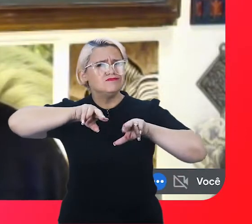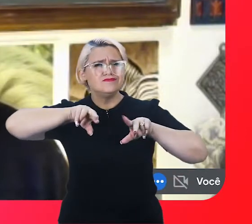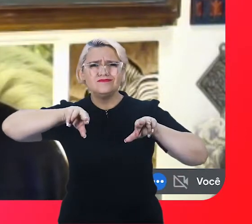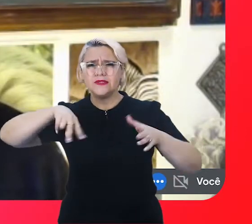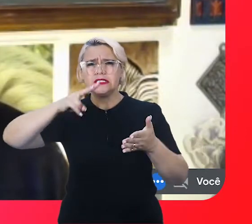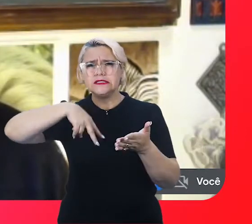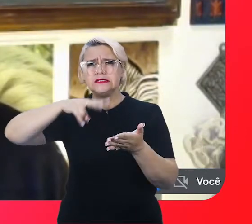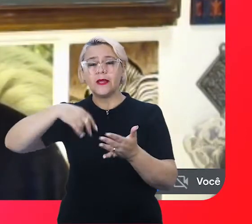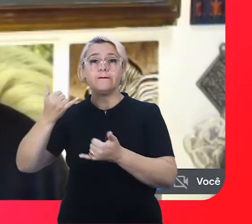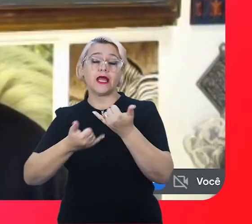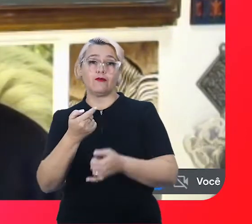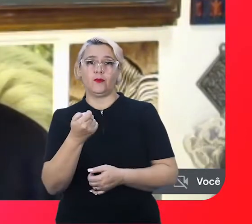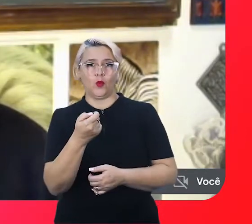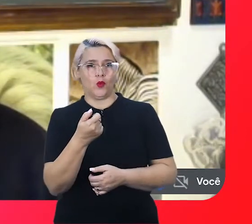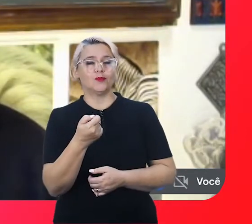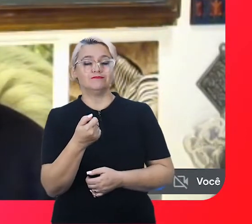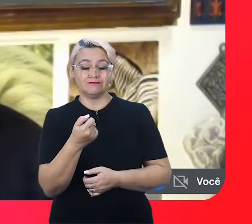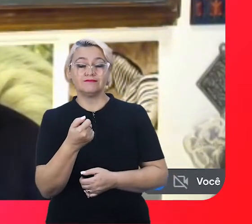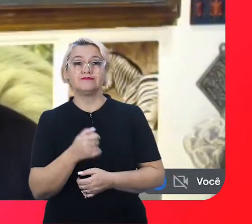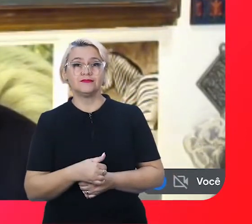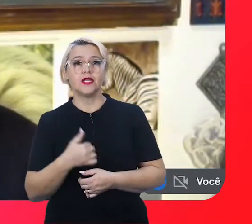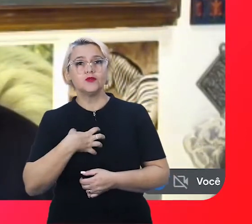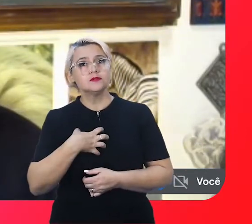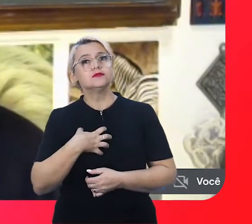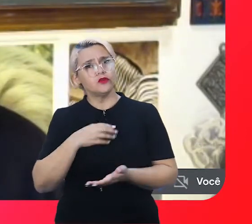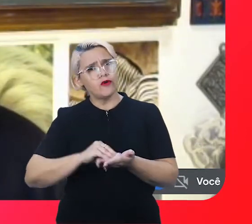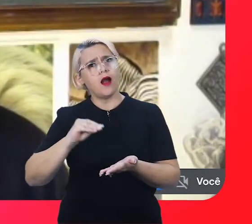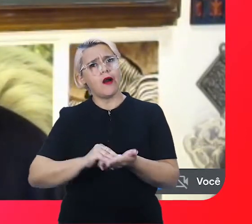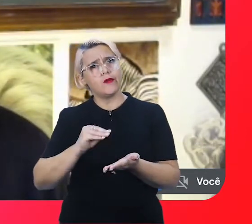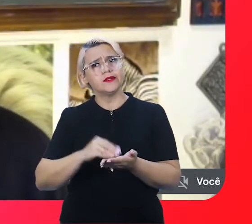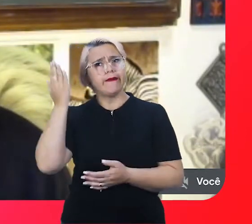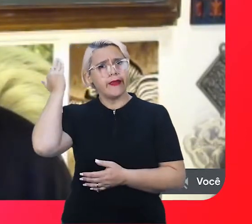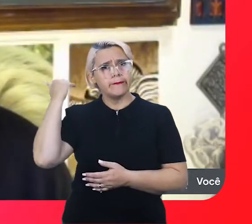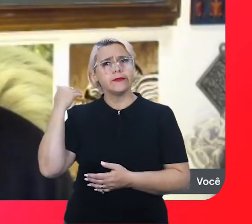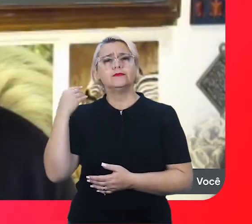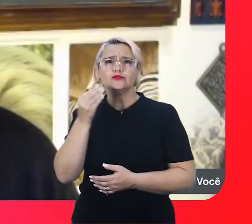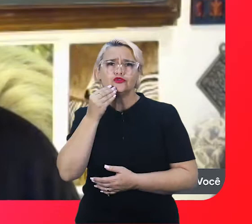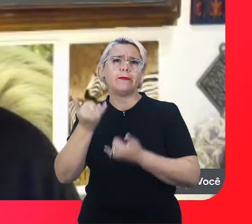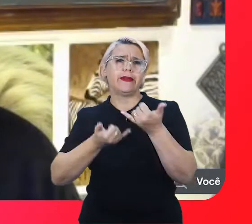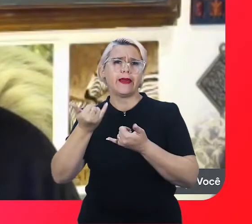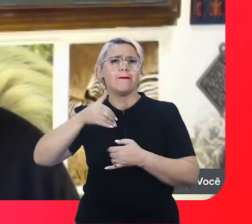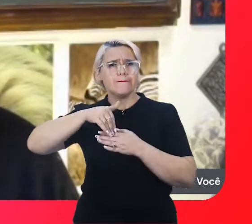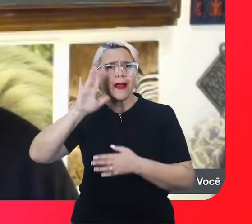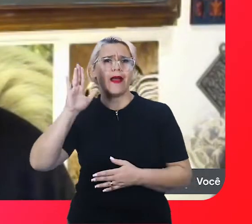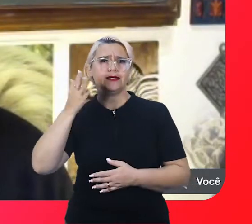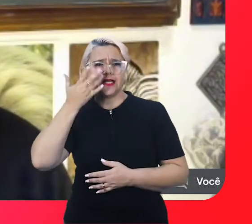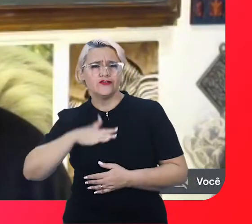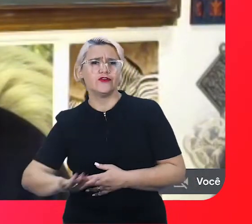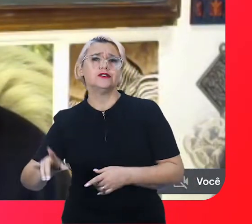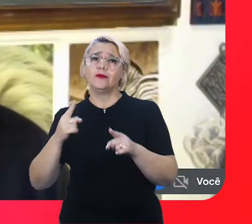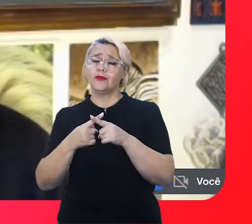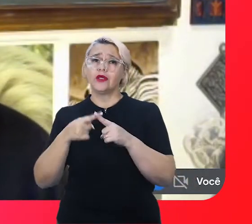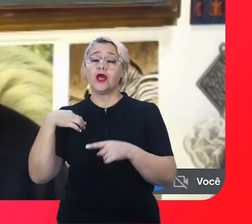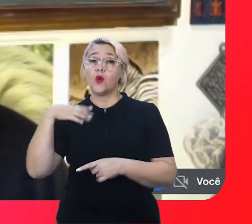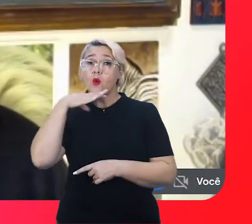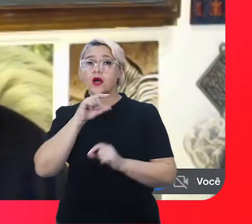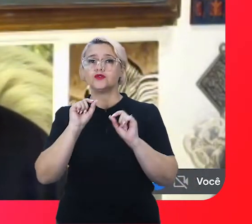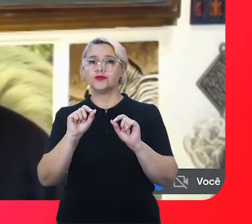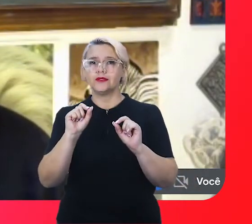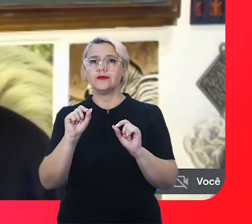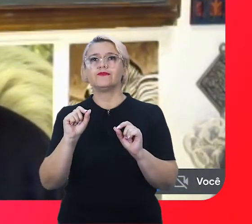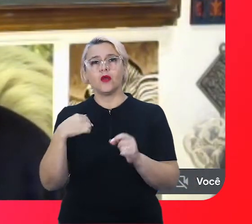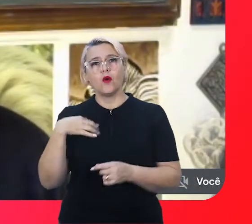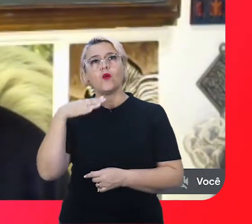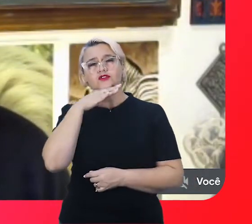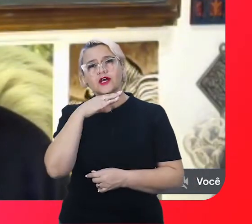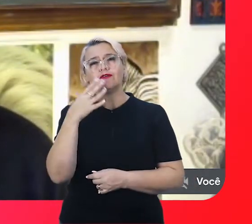muito e brincava pouco. E eu sinto falta, assim, de ter brincado mais na infância, porque eu acho que achavam